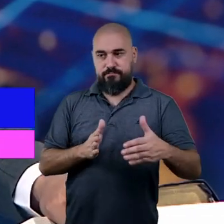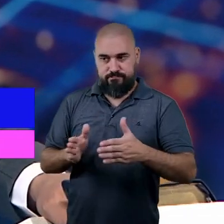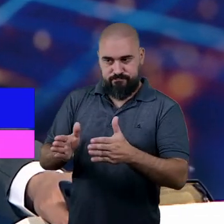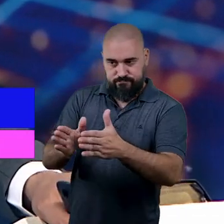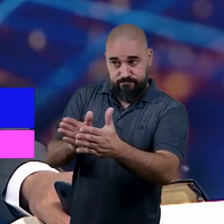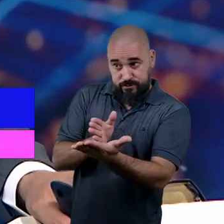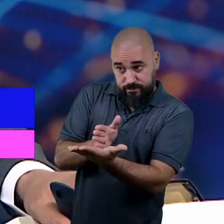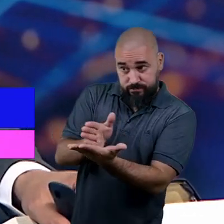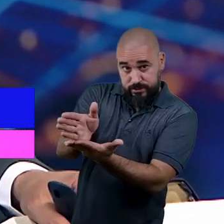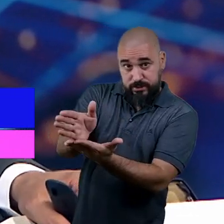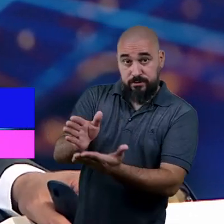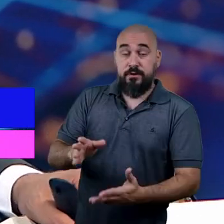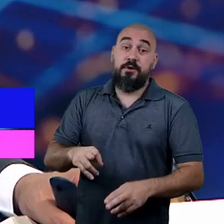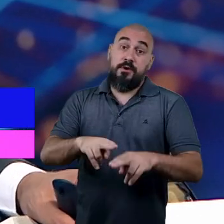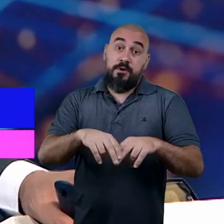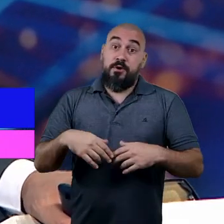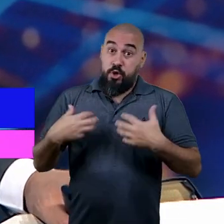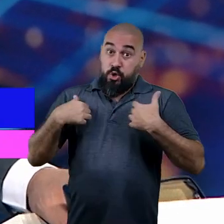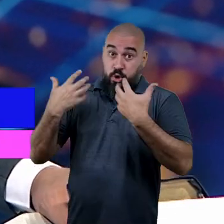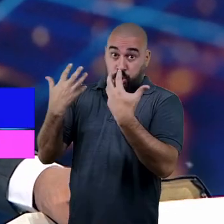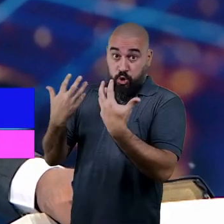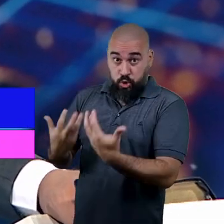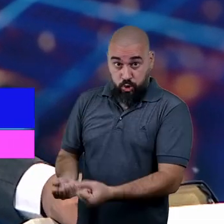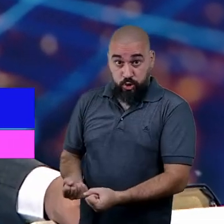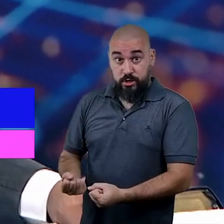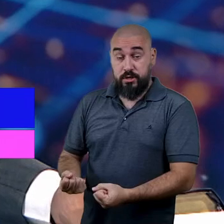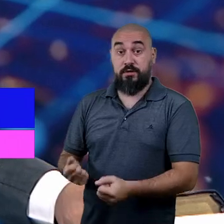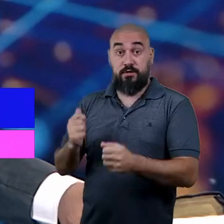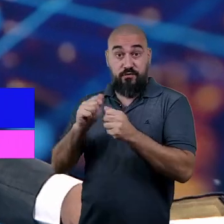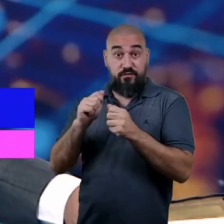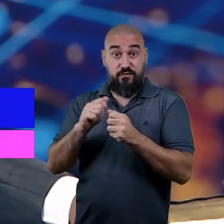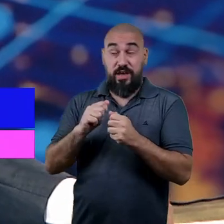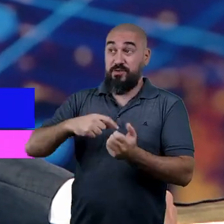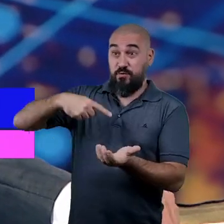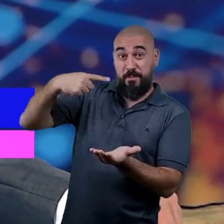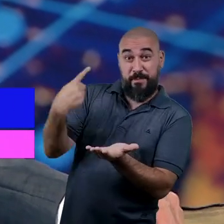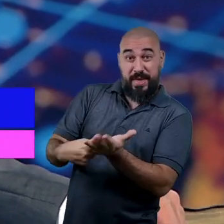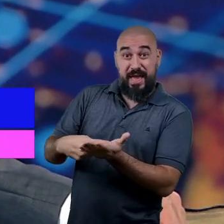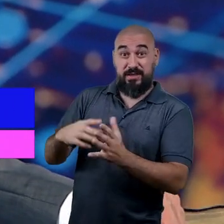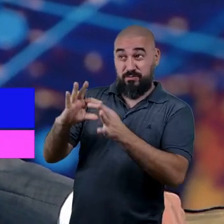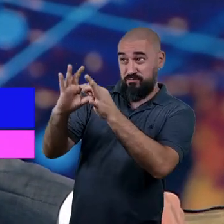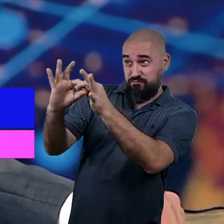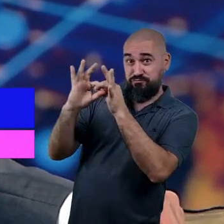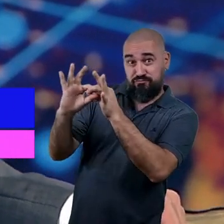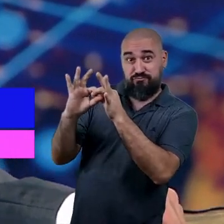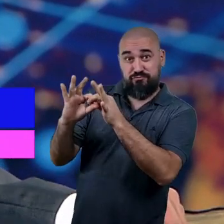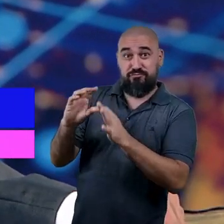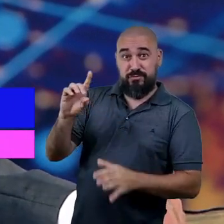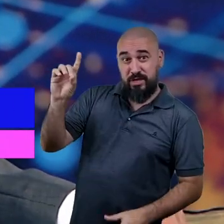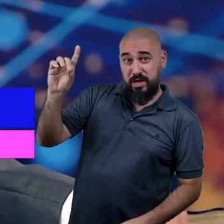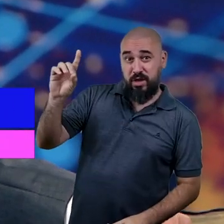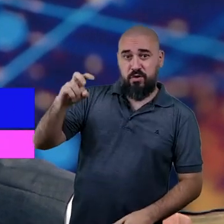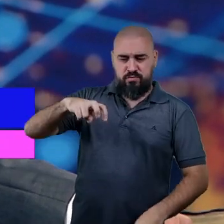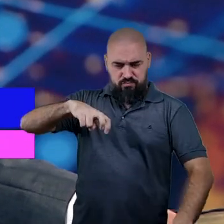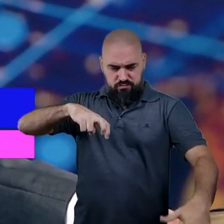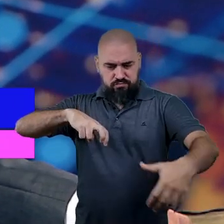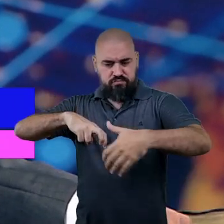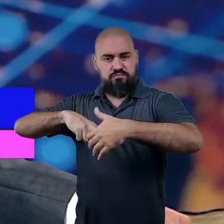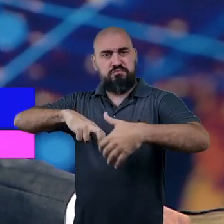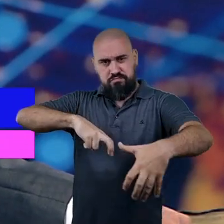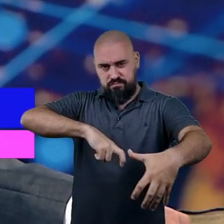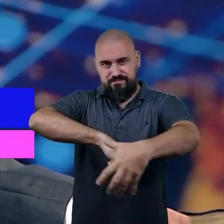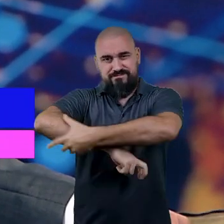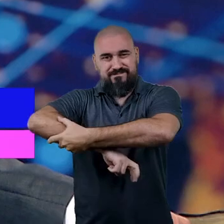trajetória. Por isso que quando eu aceito, quando eu faço um pacto com Deus, quando eu coloco a mão sobre a coxa de Jesus,